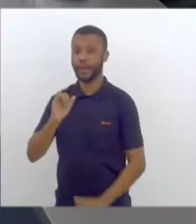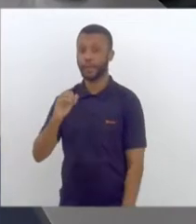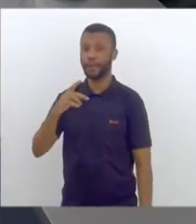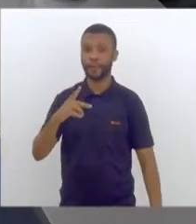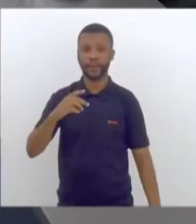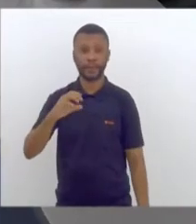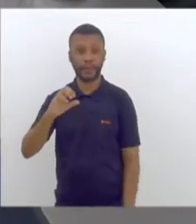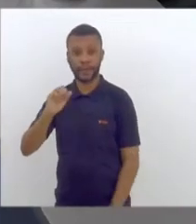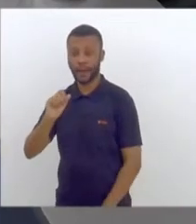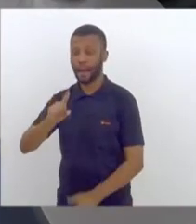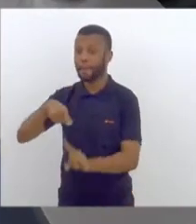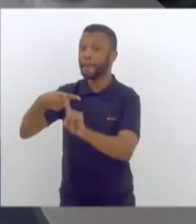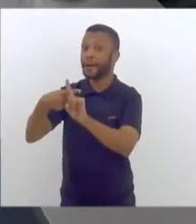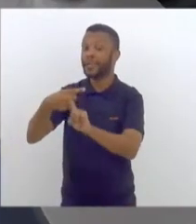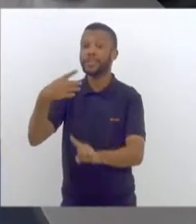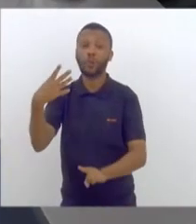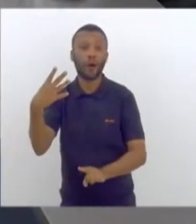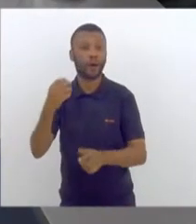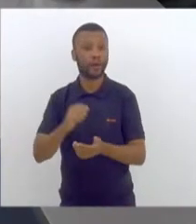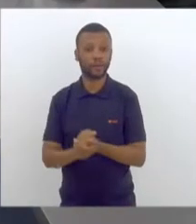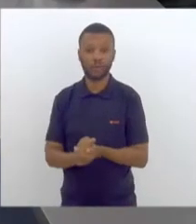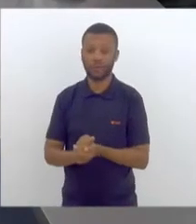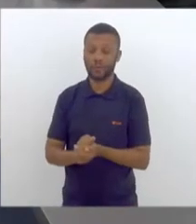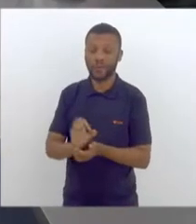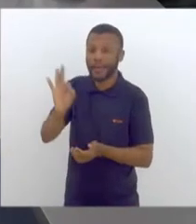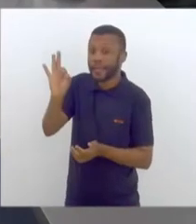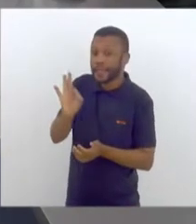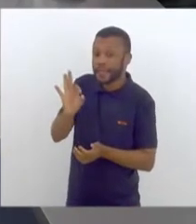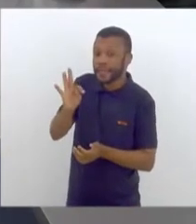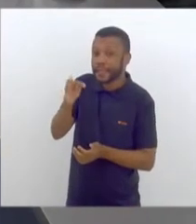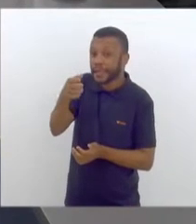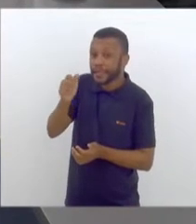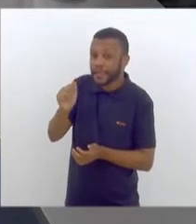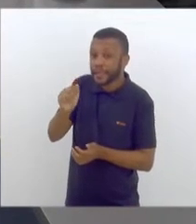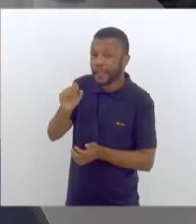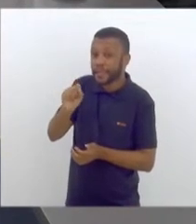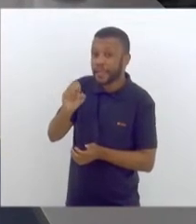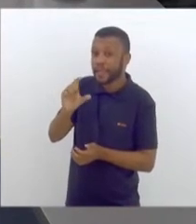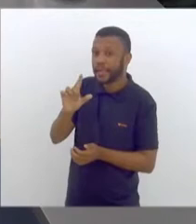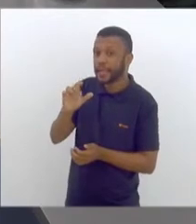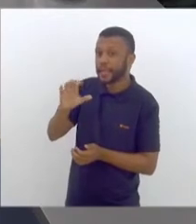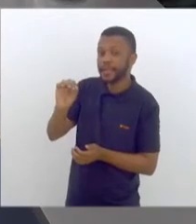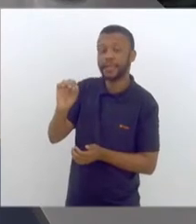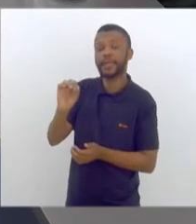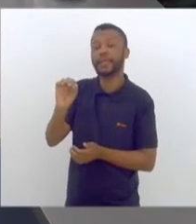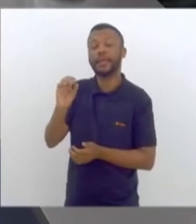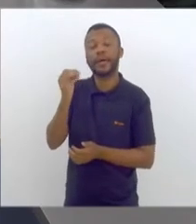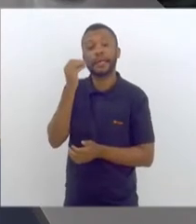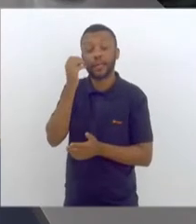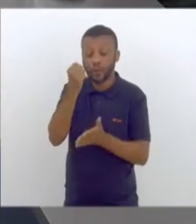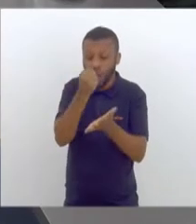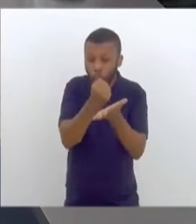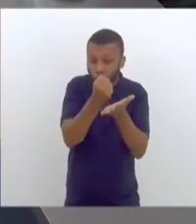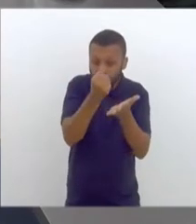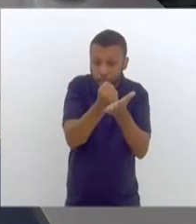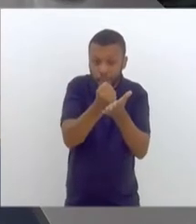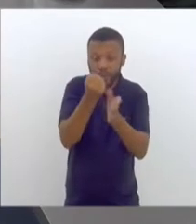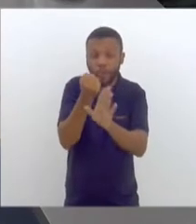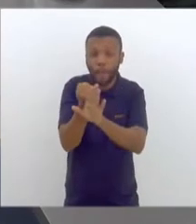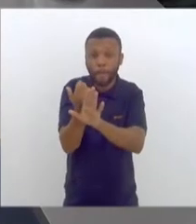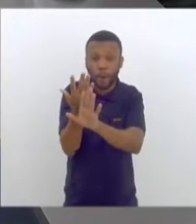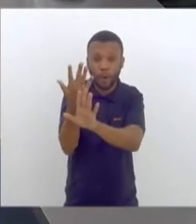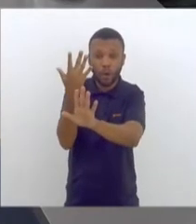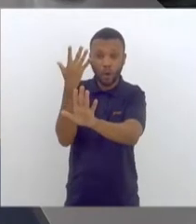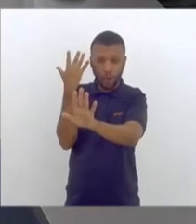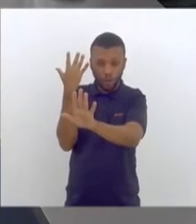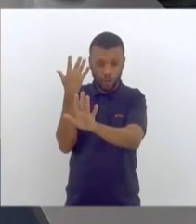ou taxa SELIC o que for menor retroagindo a data dos contratos é essa diferença